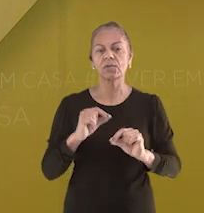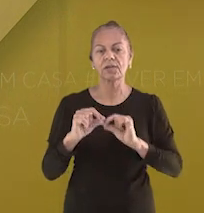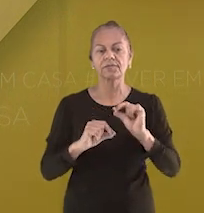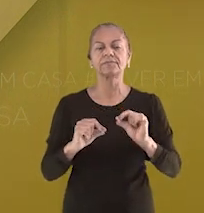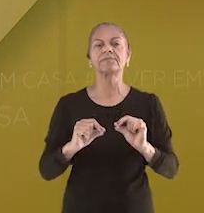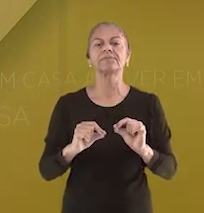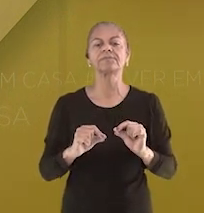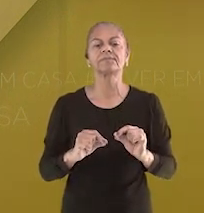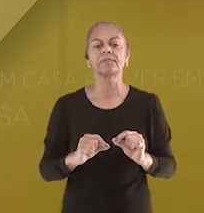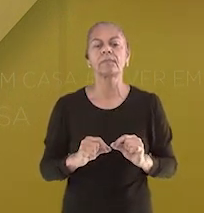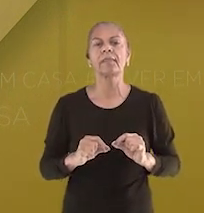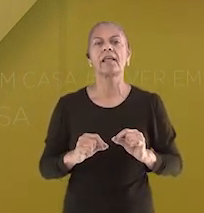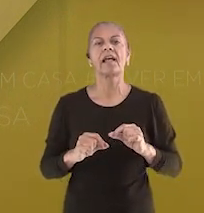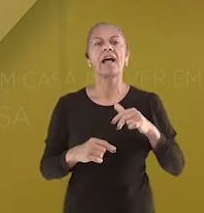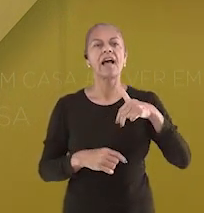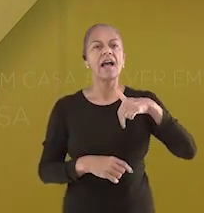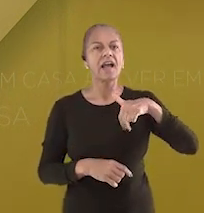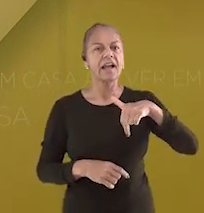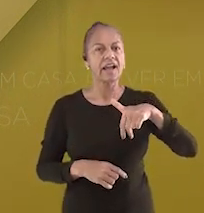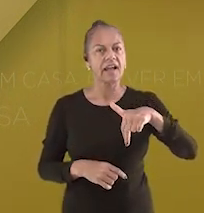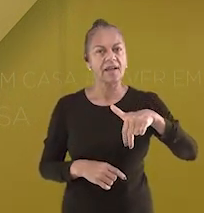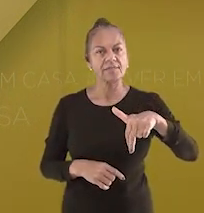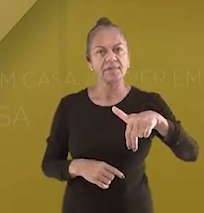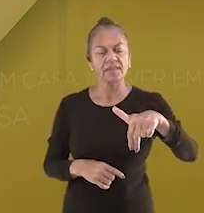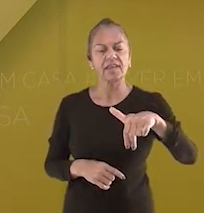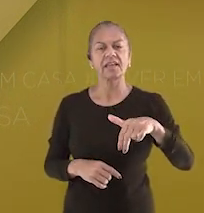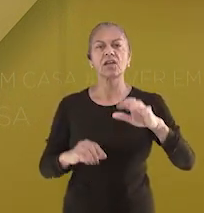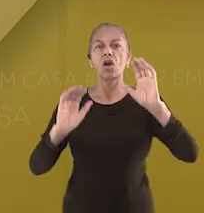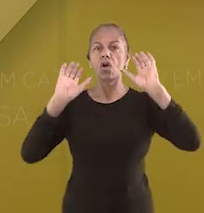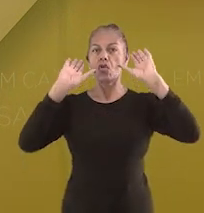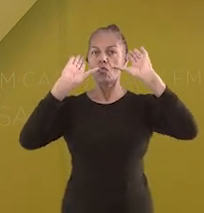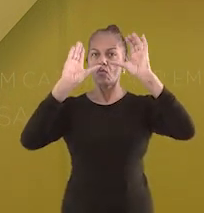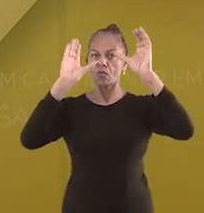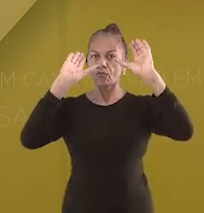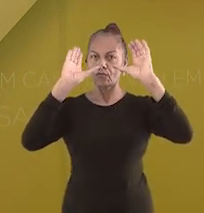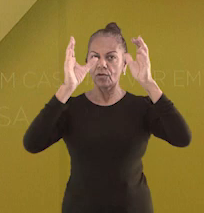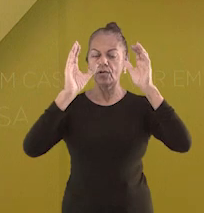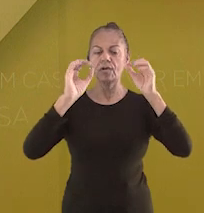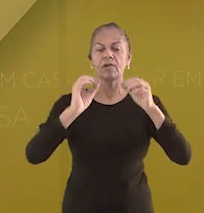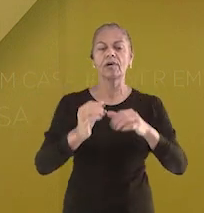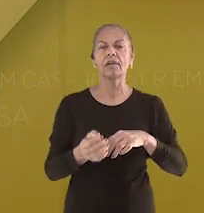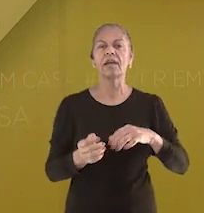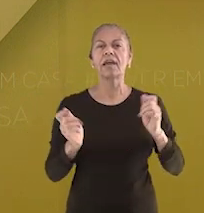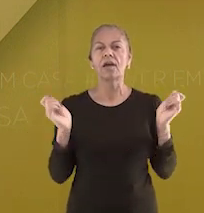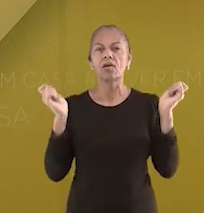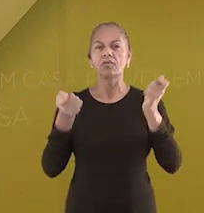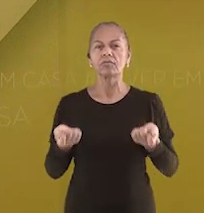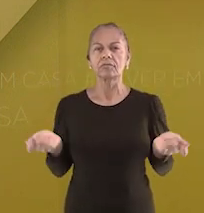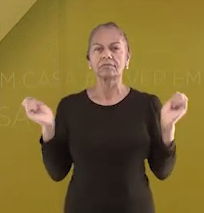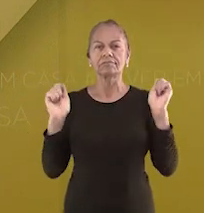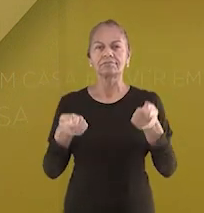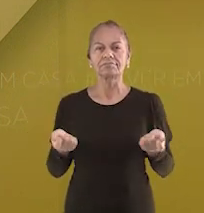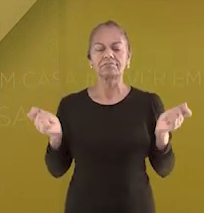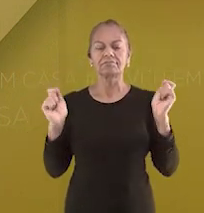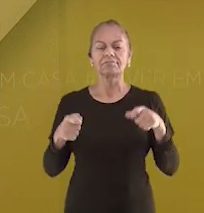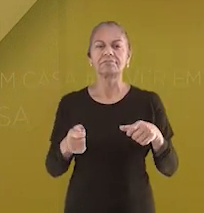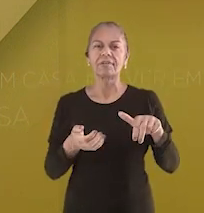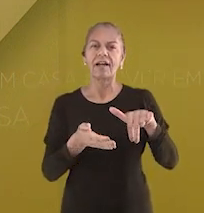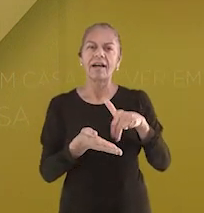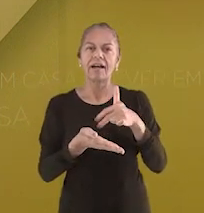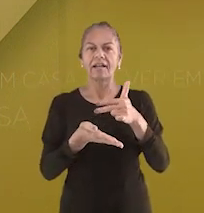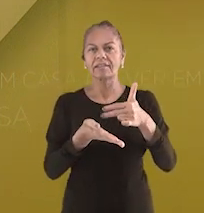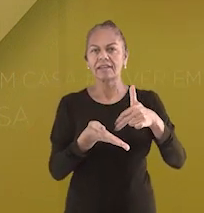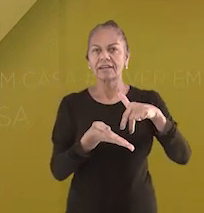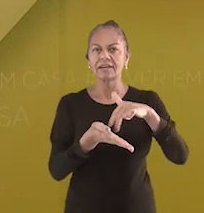a caminhada, o vôlei, o pular corda, a dança,